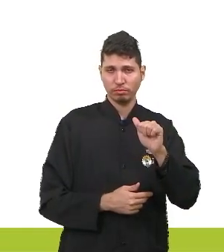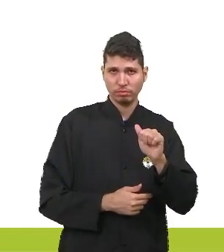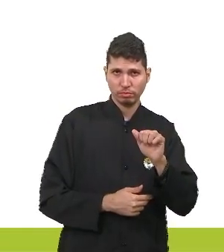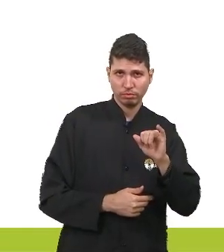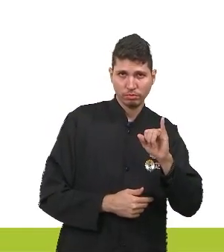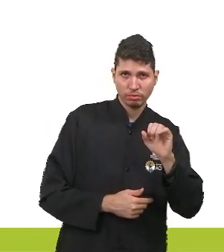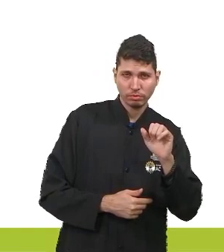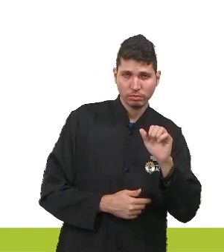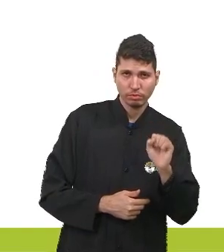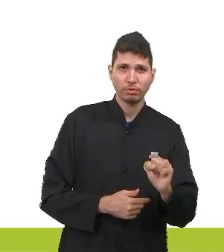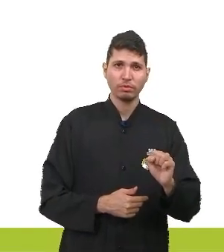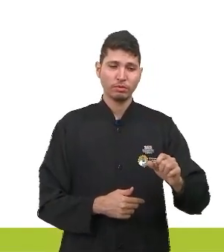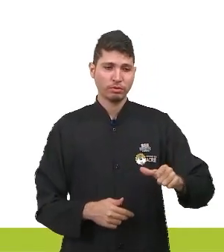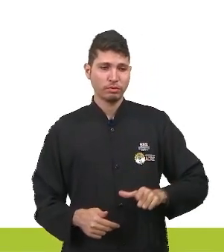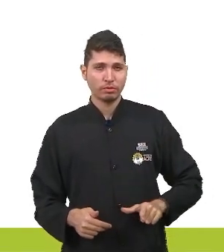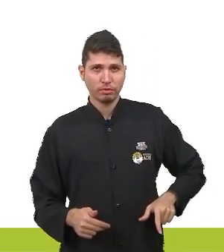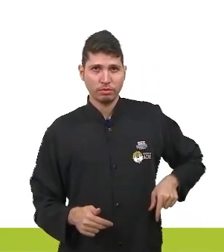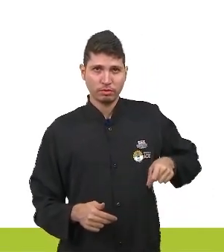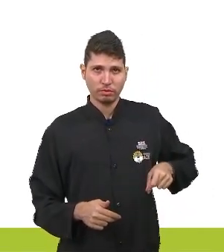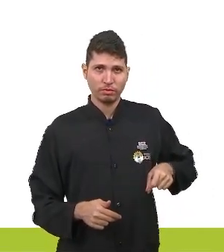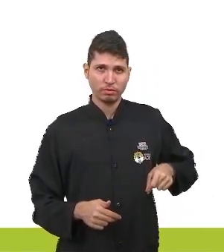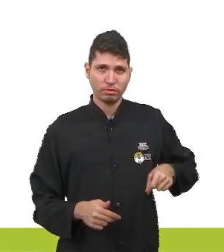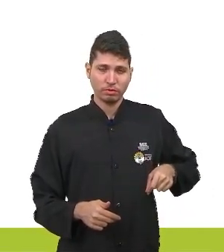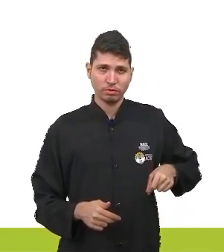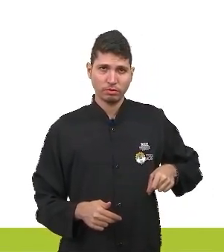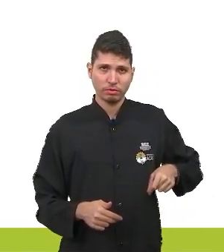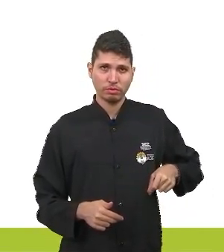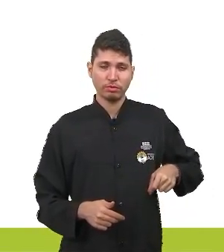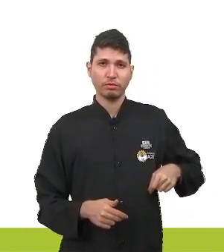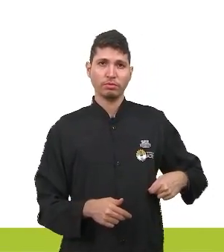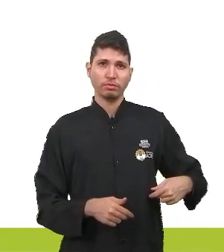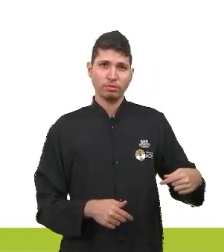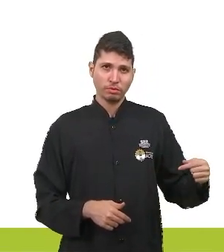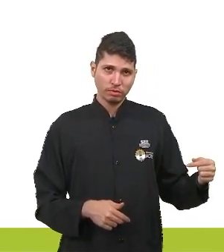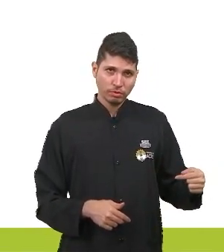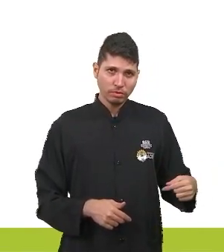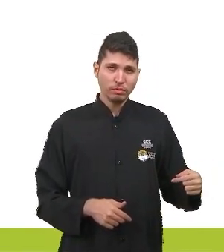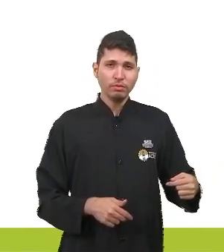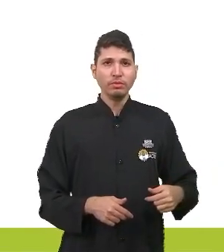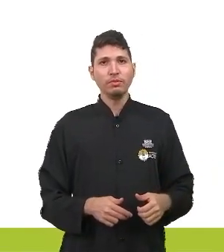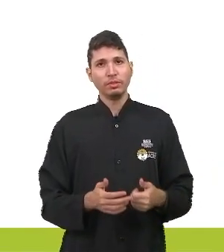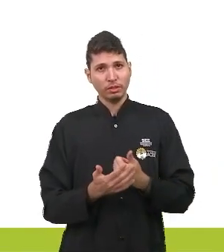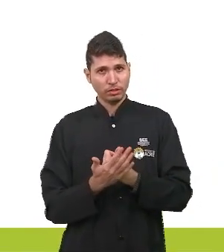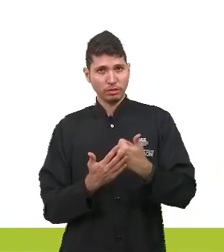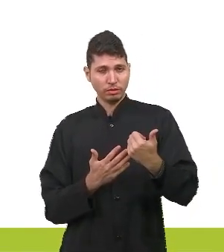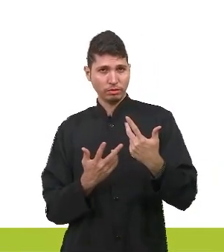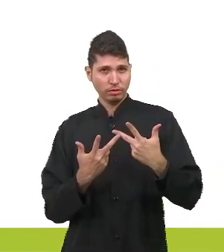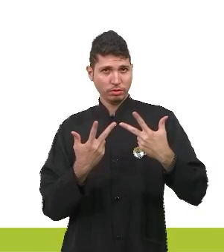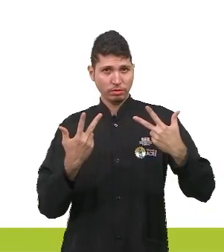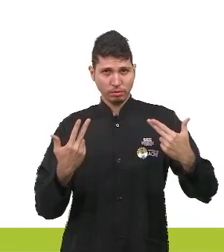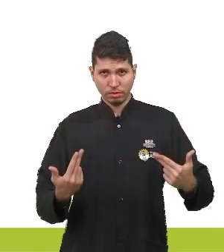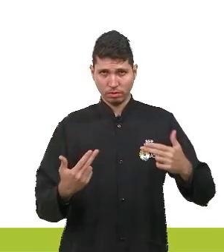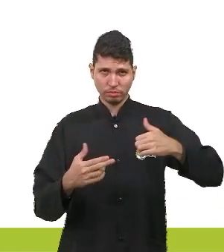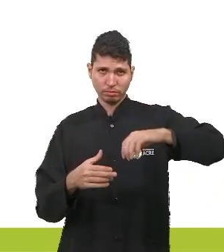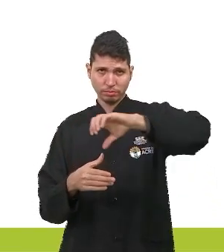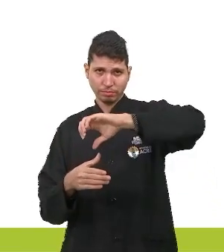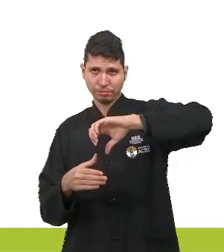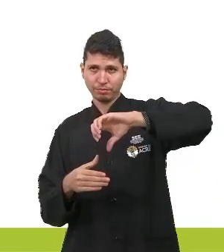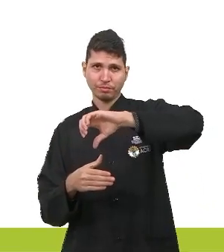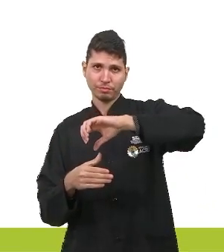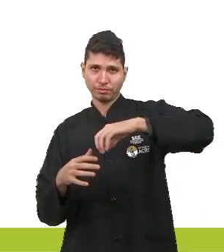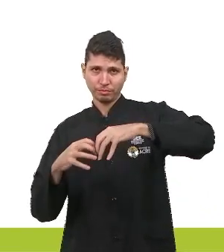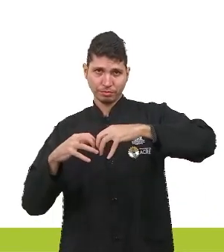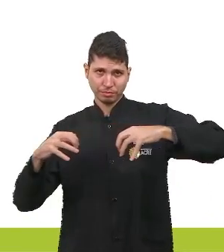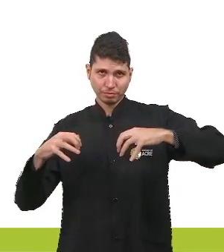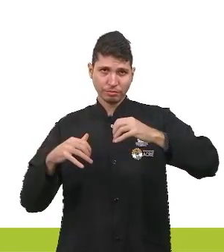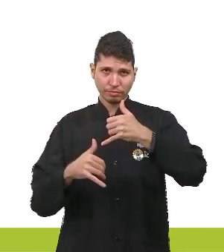biliares fazem. Ou seja, a bile faz a ação de detergente. Então tá, parece que essa aí é a correta. Deixa aí.